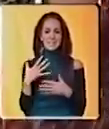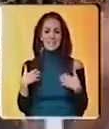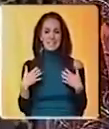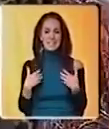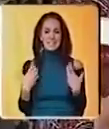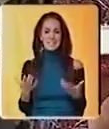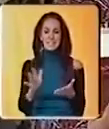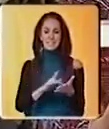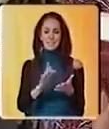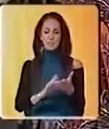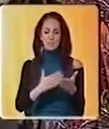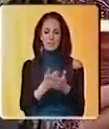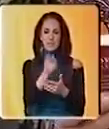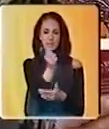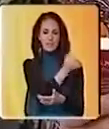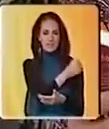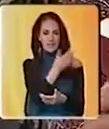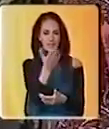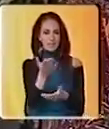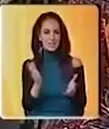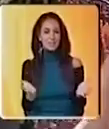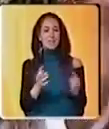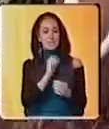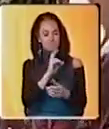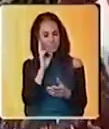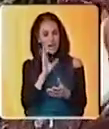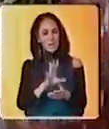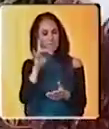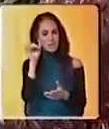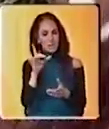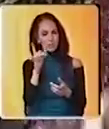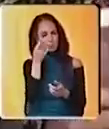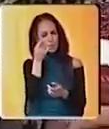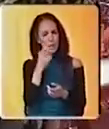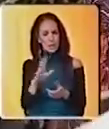sexta-feira teremos sempre livros para oferecer aí para casa. E não deixe de ver amanhã também